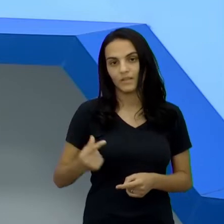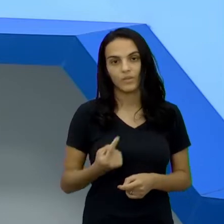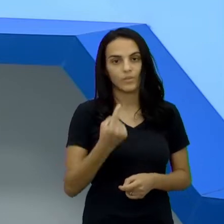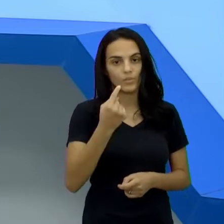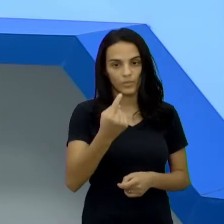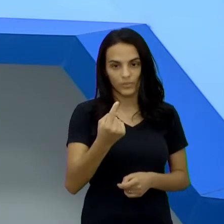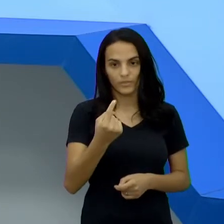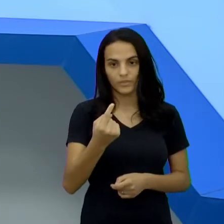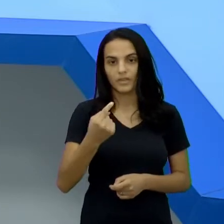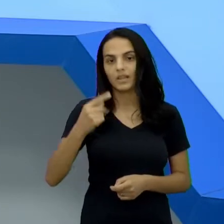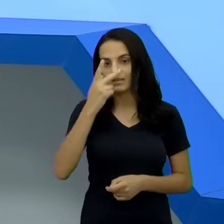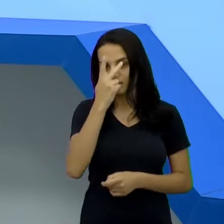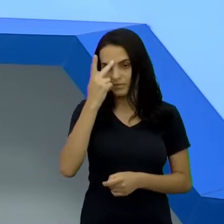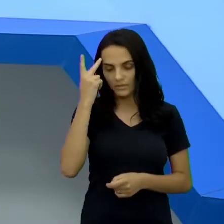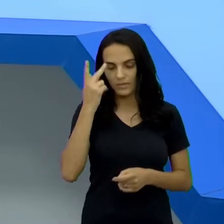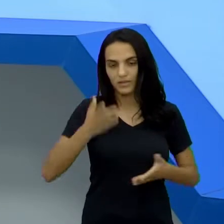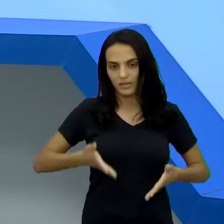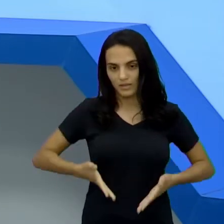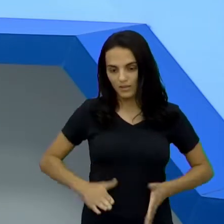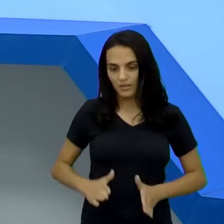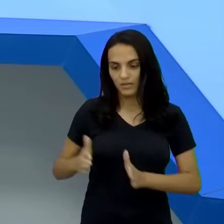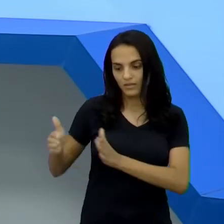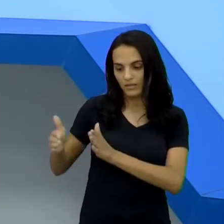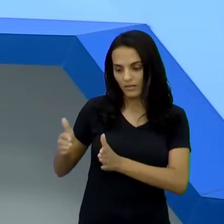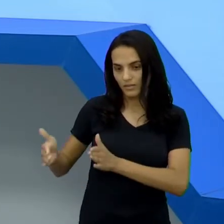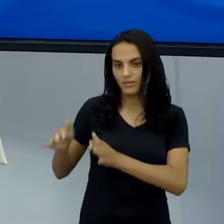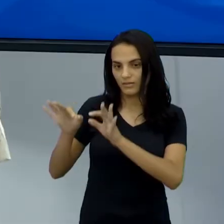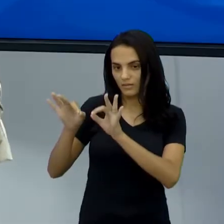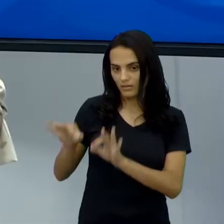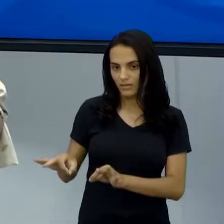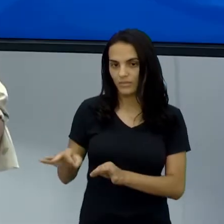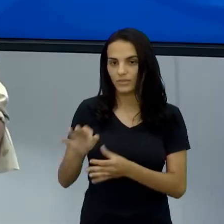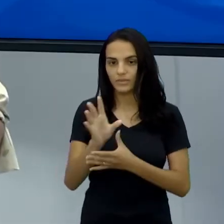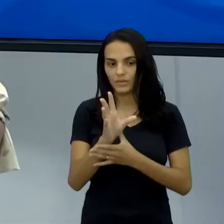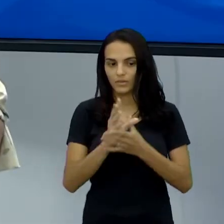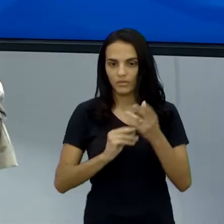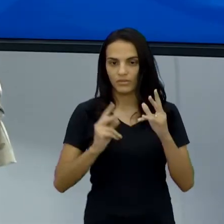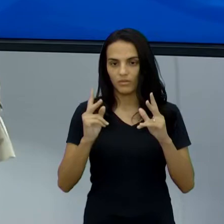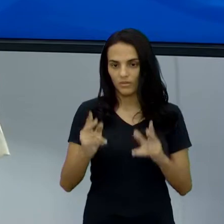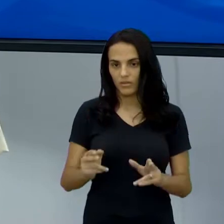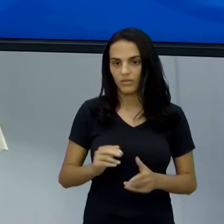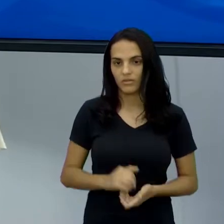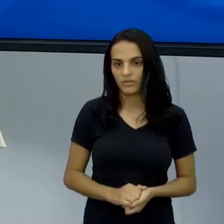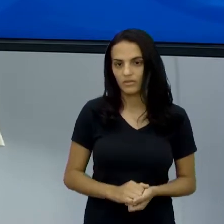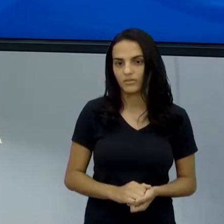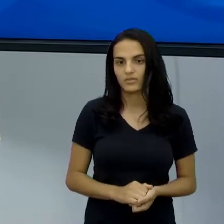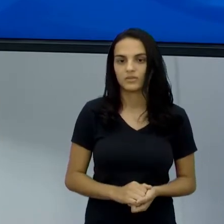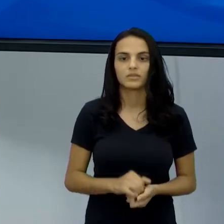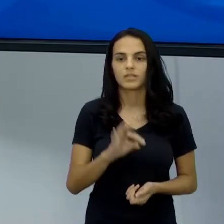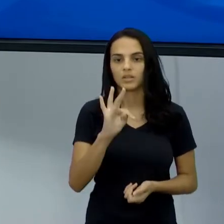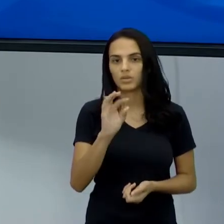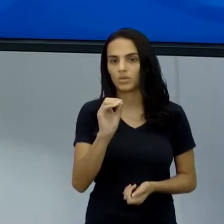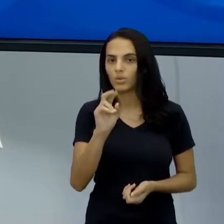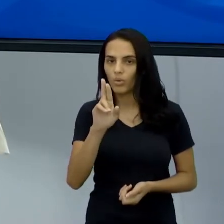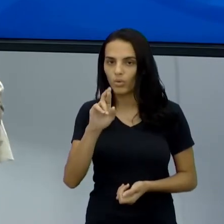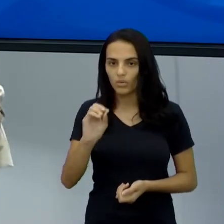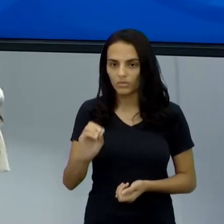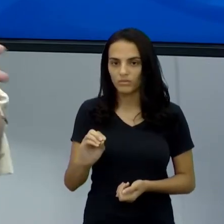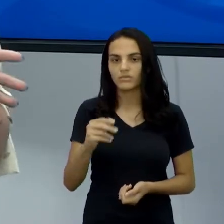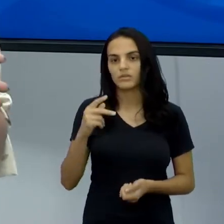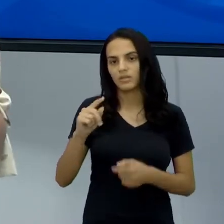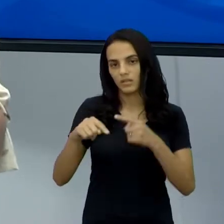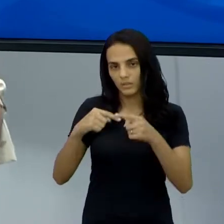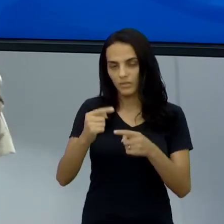determinante que as pessoas que nasceram naquela época vão ser exatamente daquele jeito. É tipo zodíaco, né? Tipo, você que é de touro é assim, assim, assado. Mas daí depois